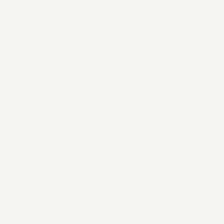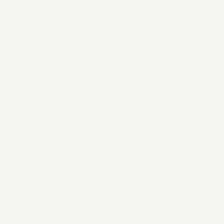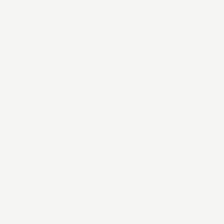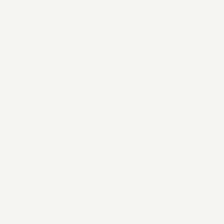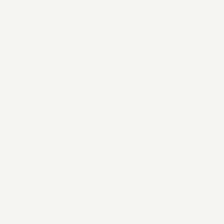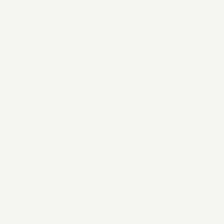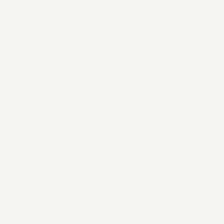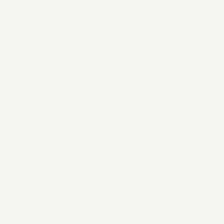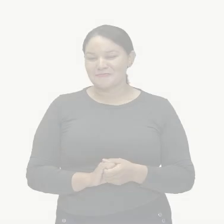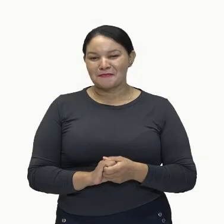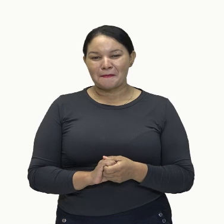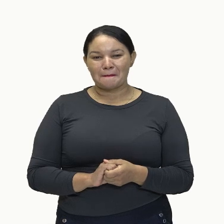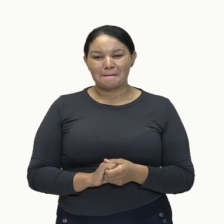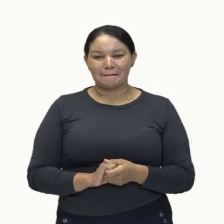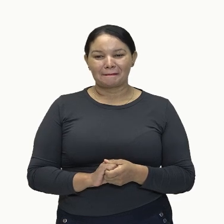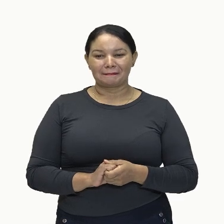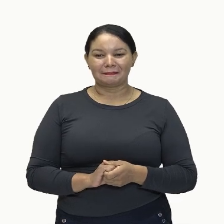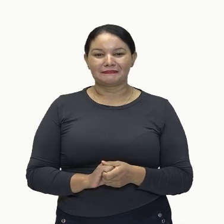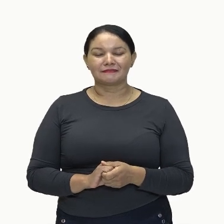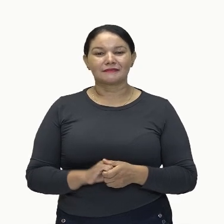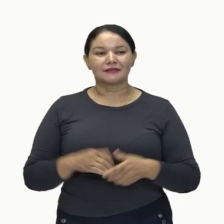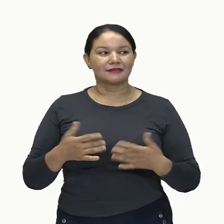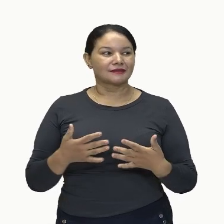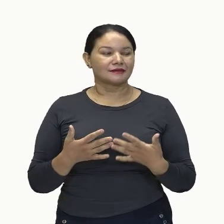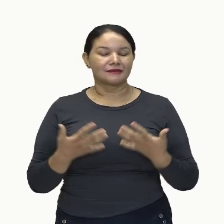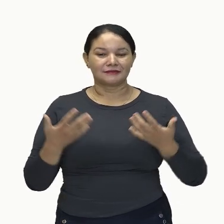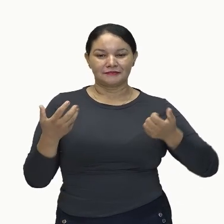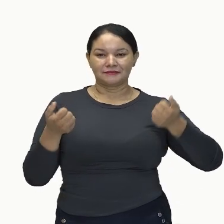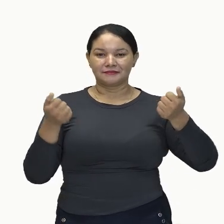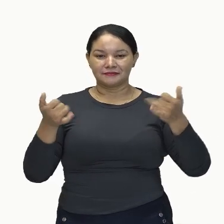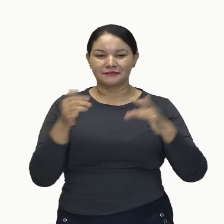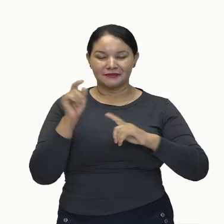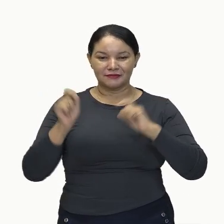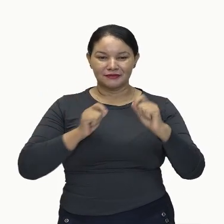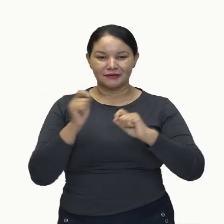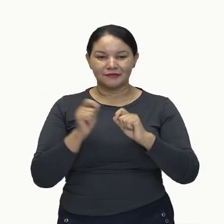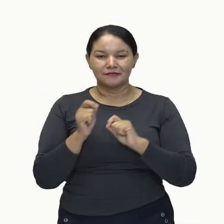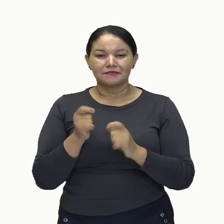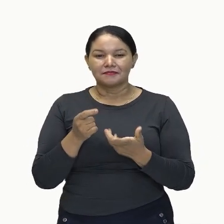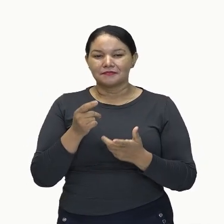uma realidade que se mostra distorcida,